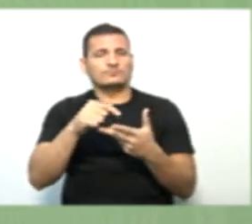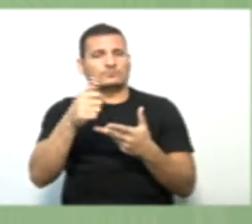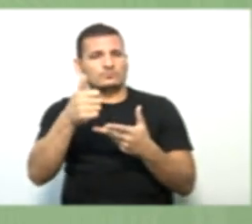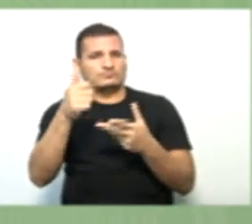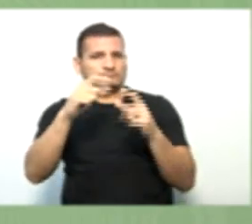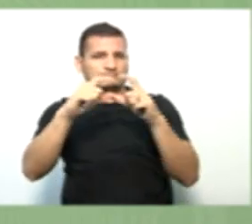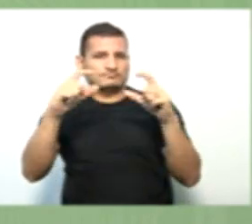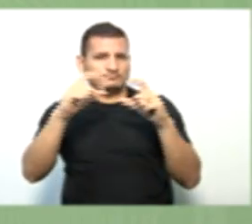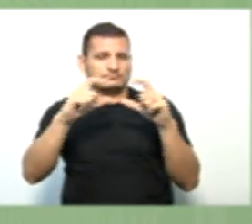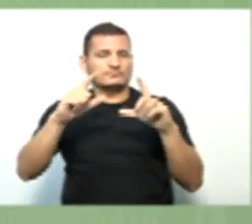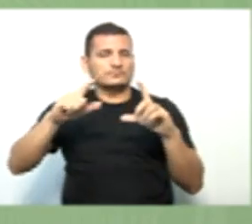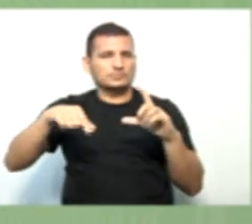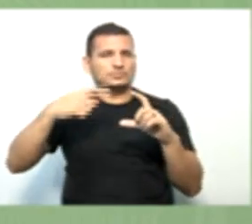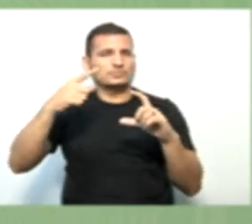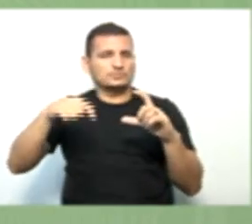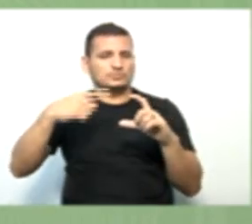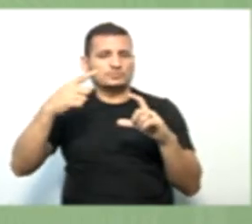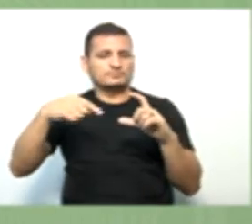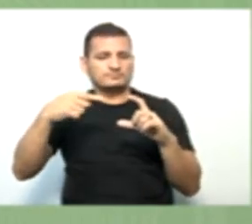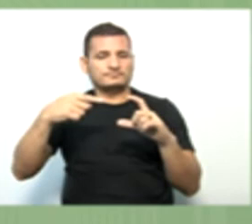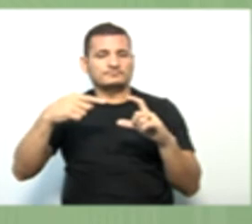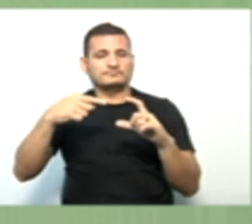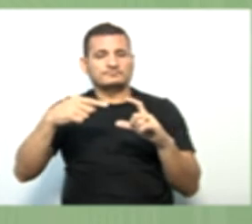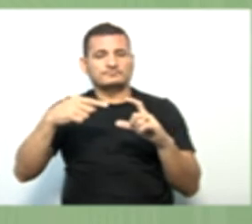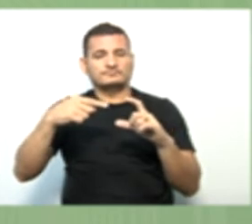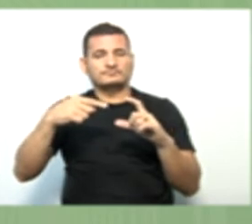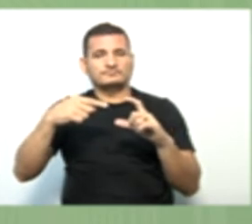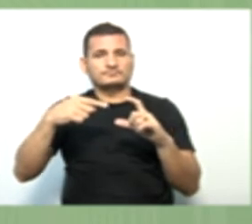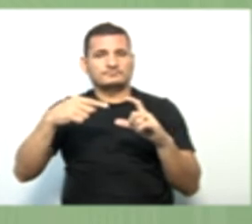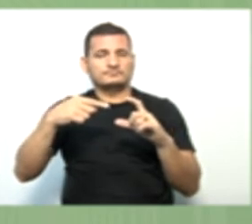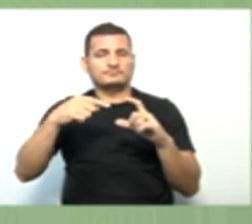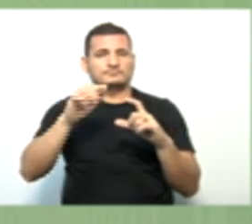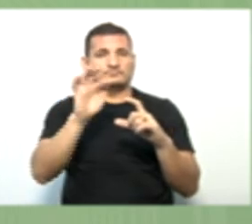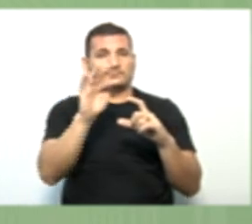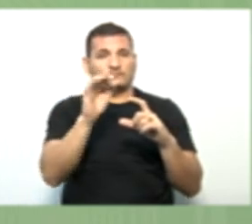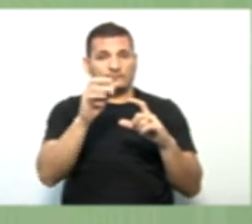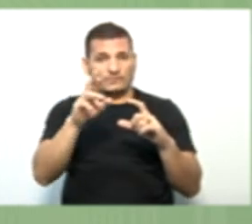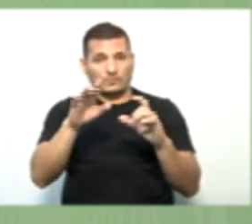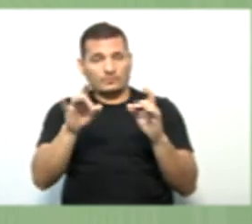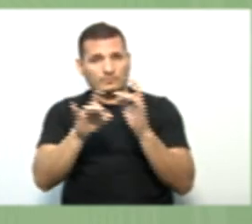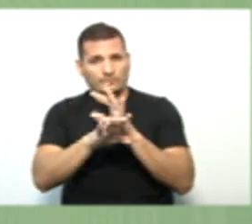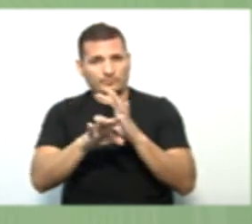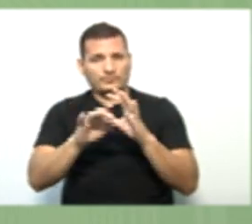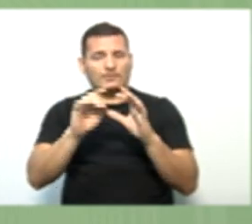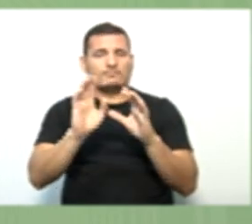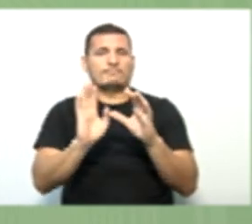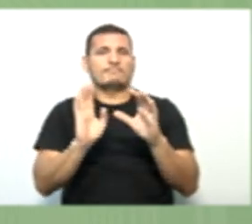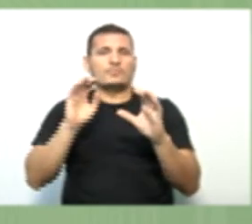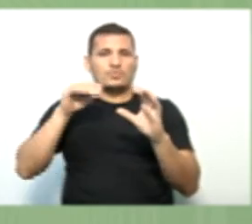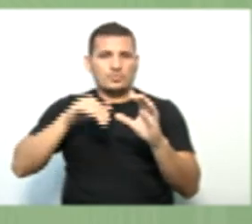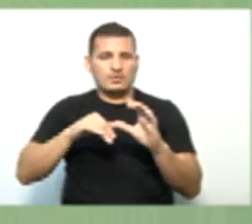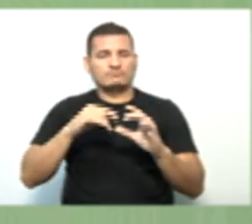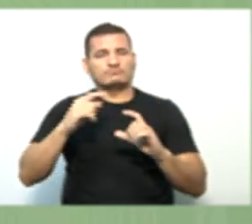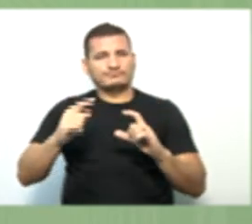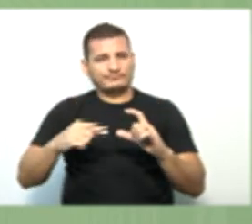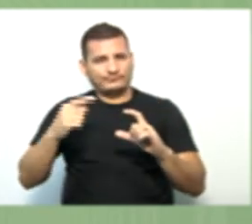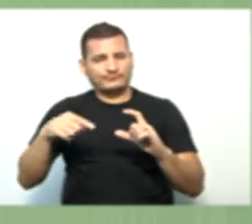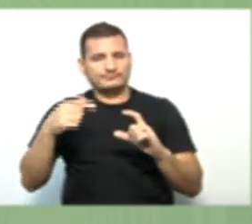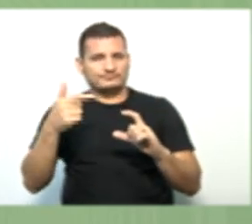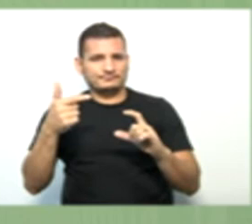executado a cada laço. E depois que o comando for termina, ele passa a executar o comando 2 aqui no nosso